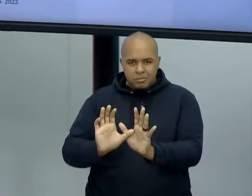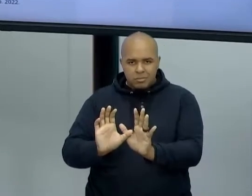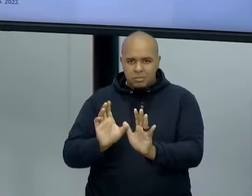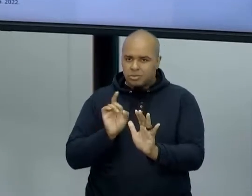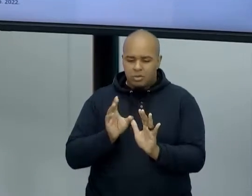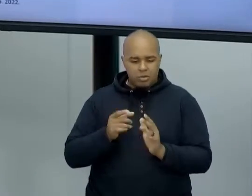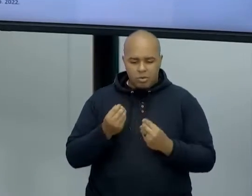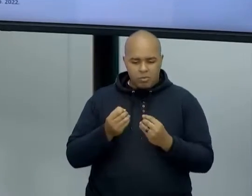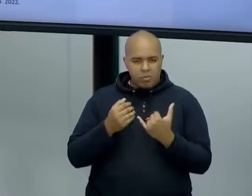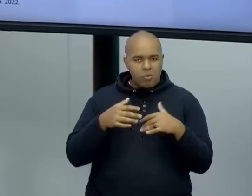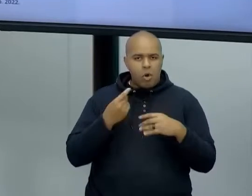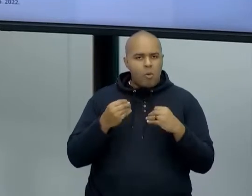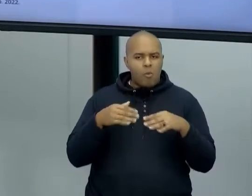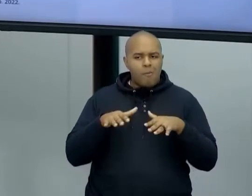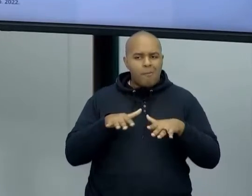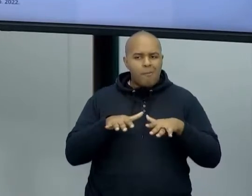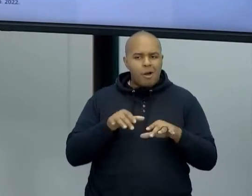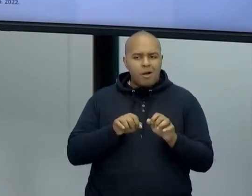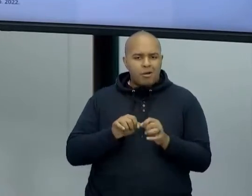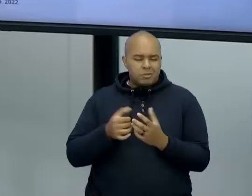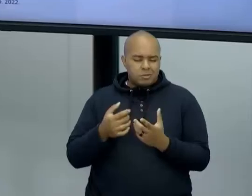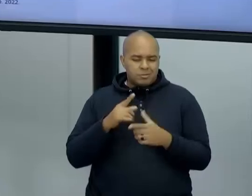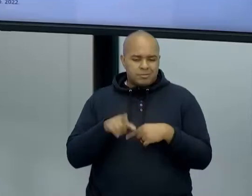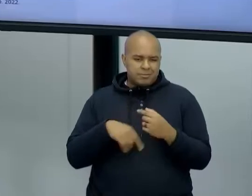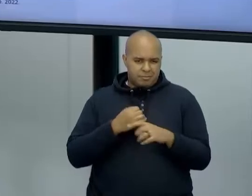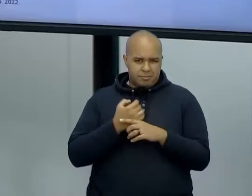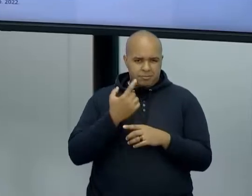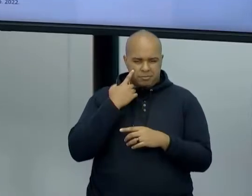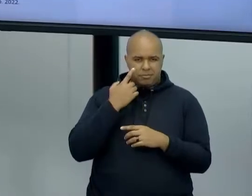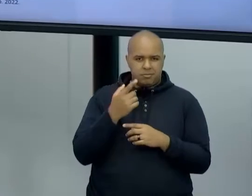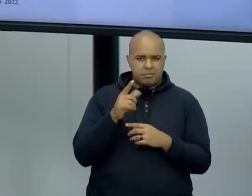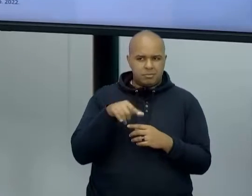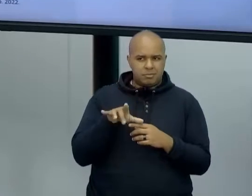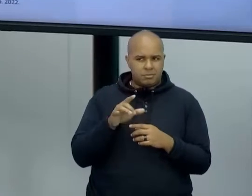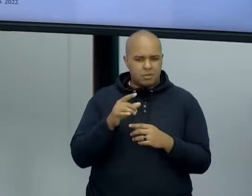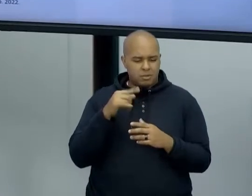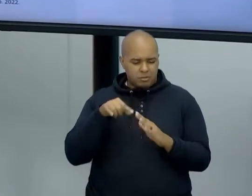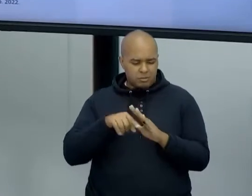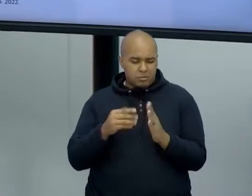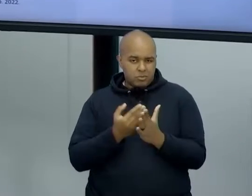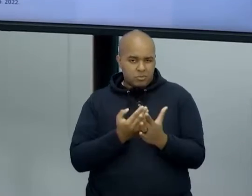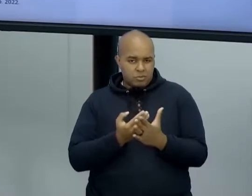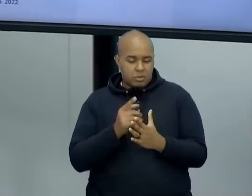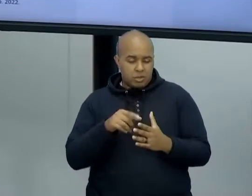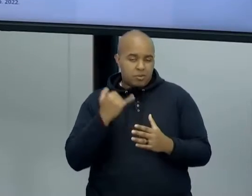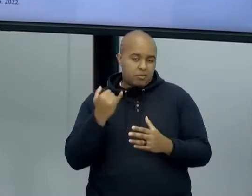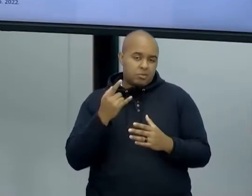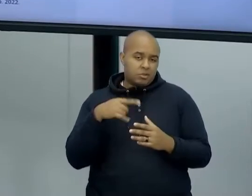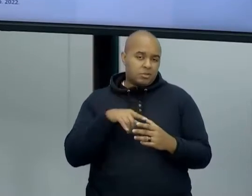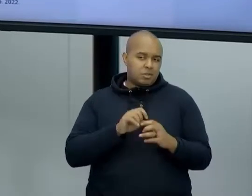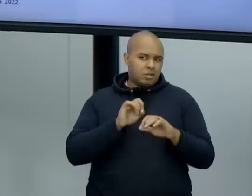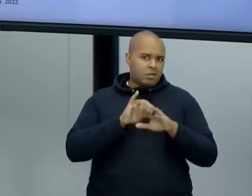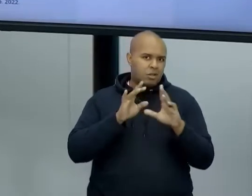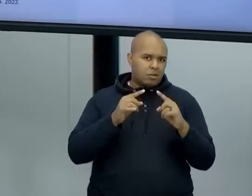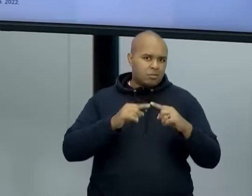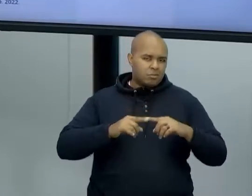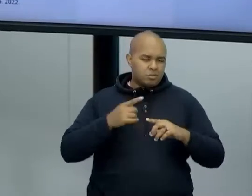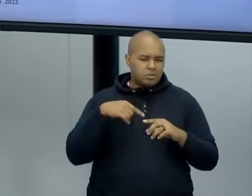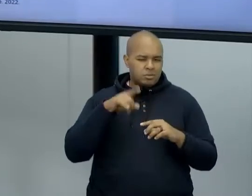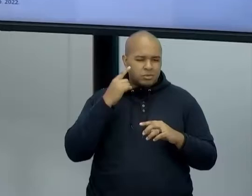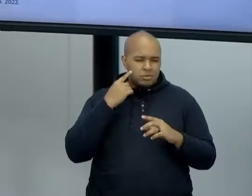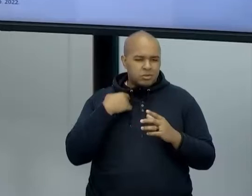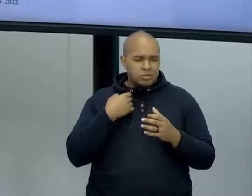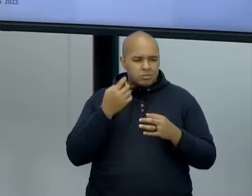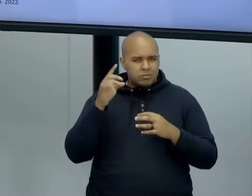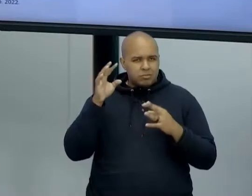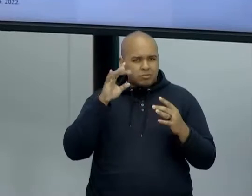como esse movimento ele é feito. E aí, para o nosso aprofundamento, é importante que fique claro no